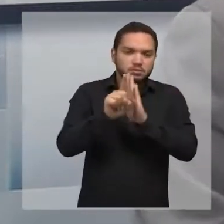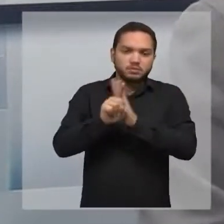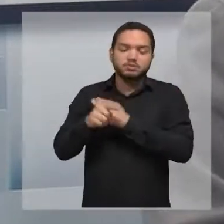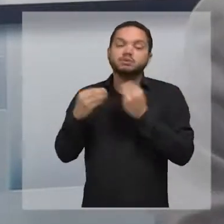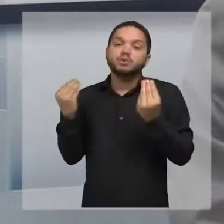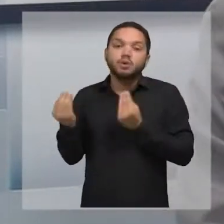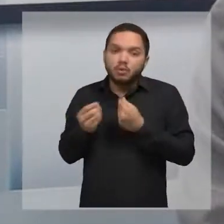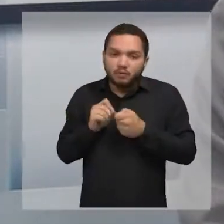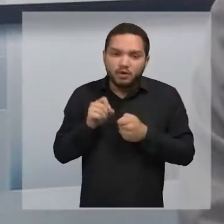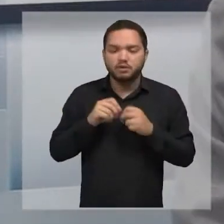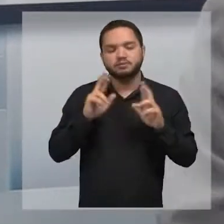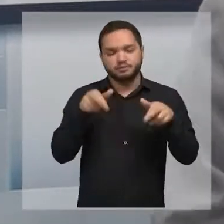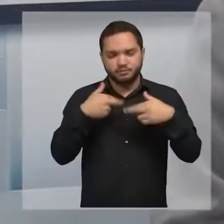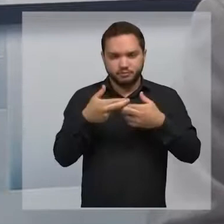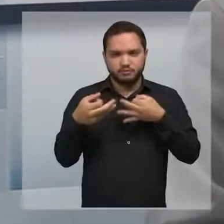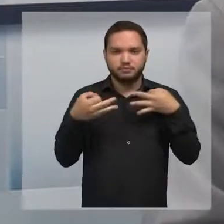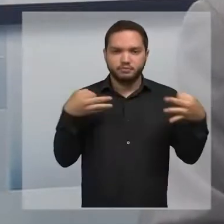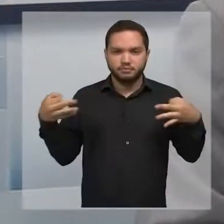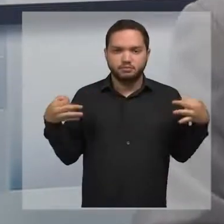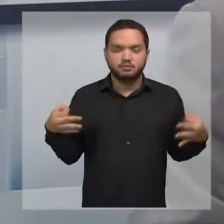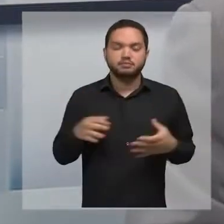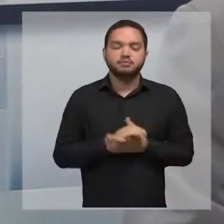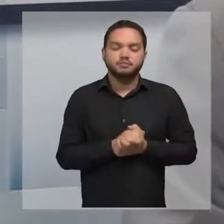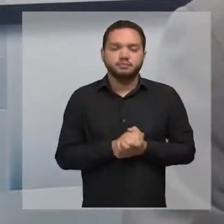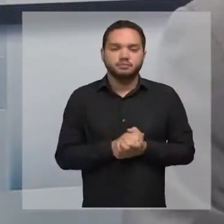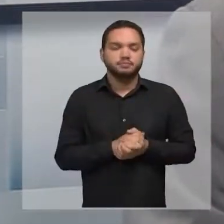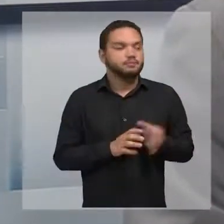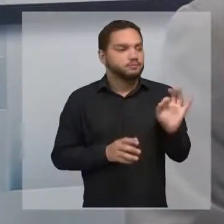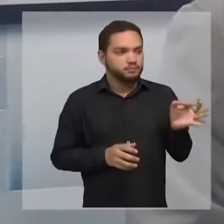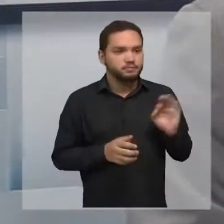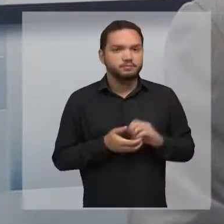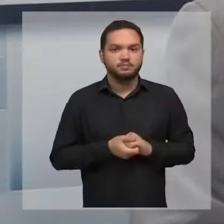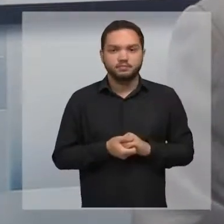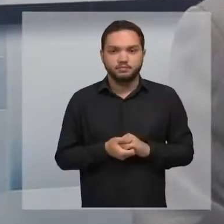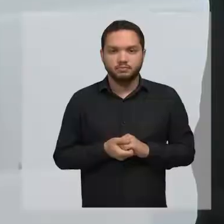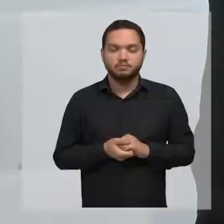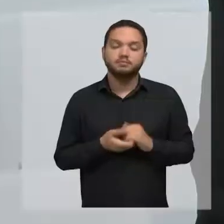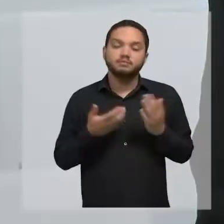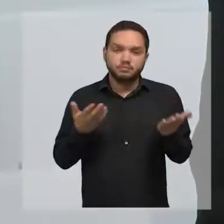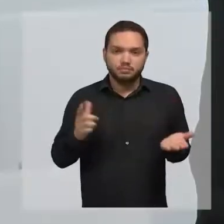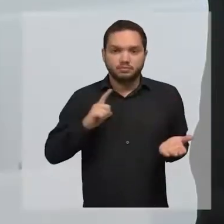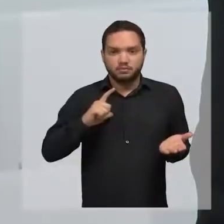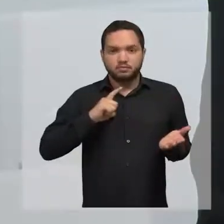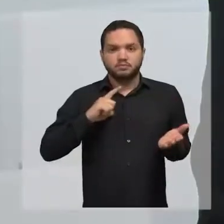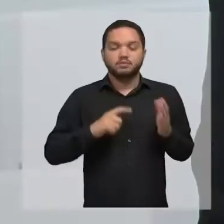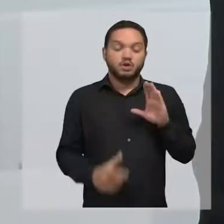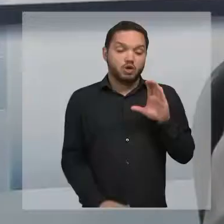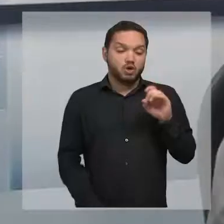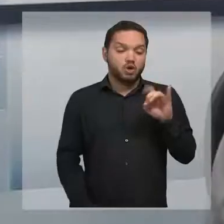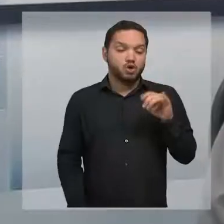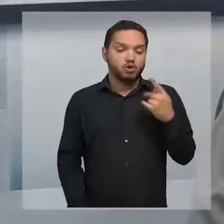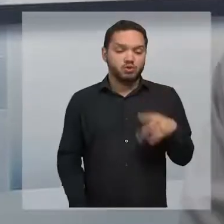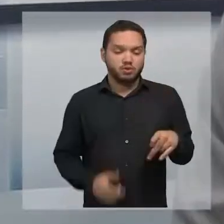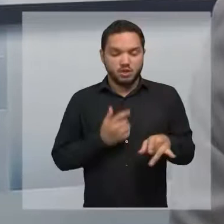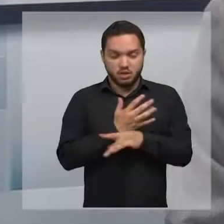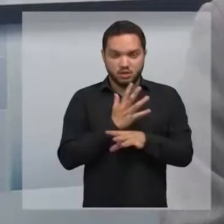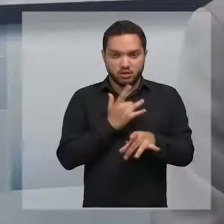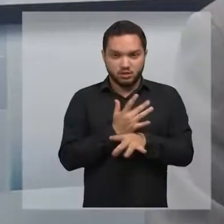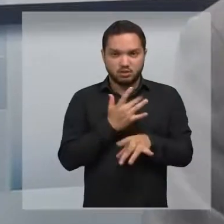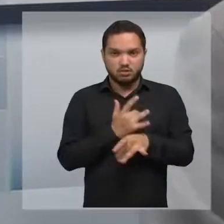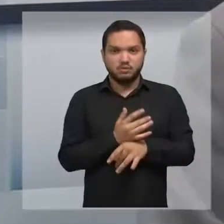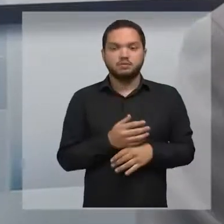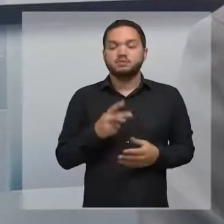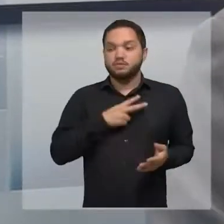popular se dará como? Mediante audiências públicas. Pois não. Pronto. E aqui, no caso do nosso Código da Cidade que